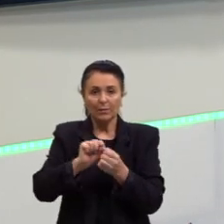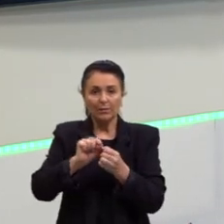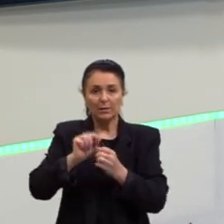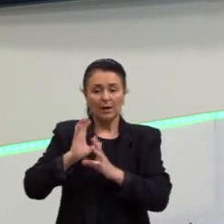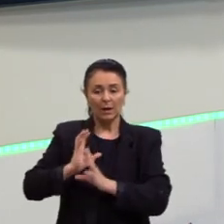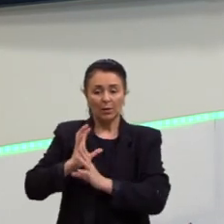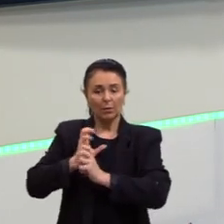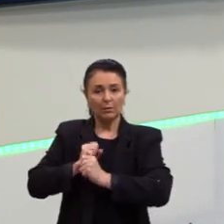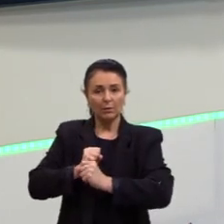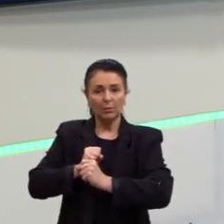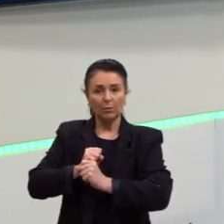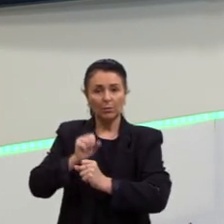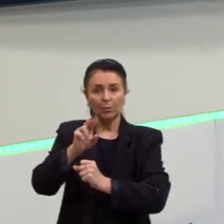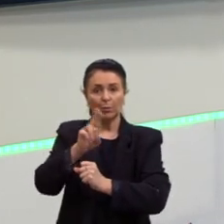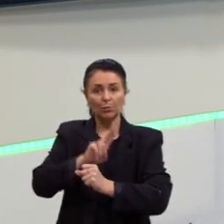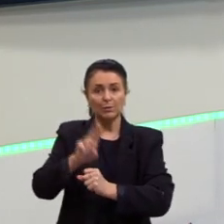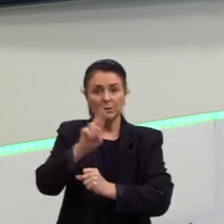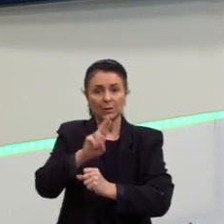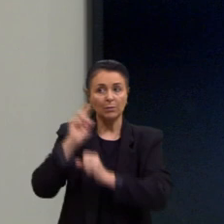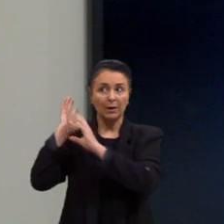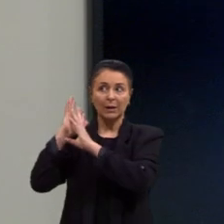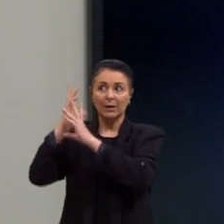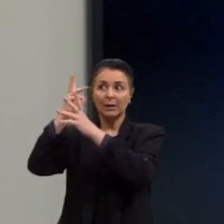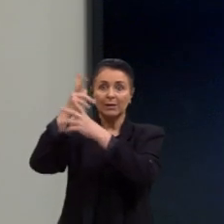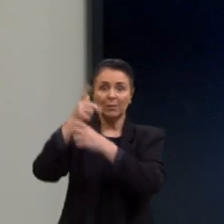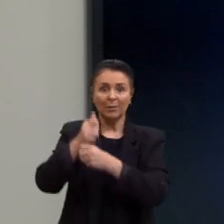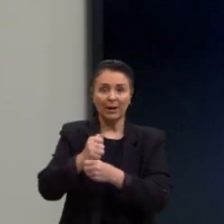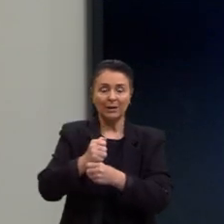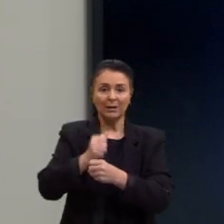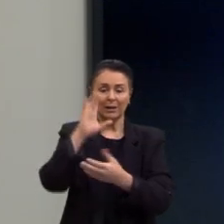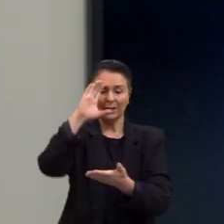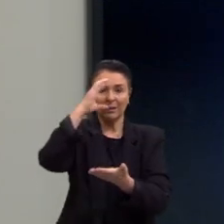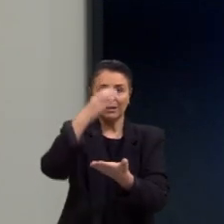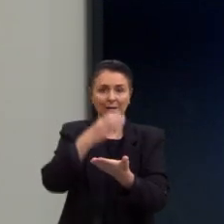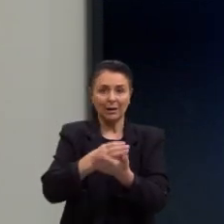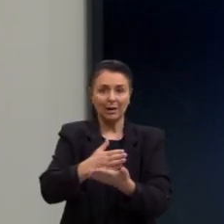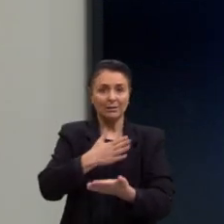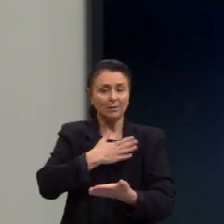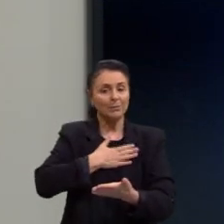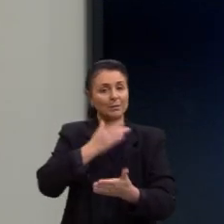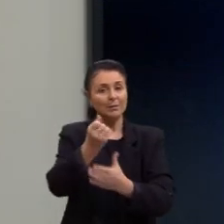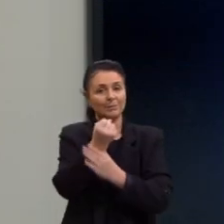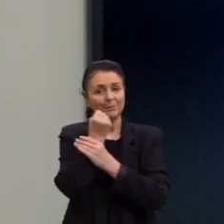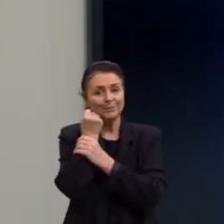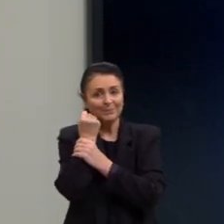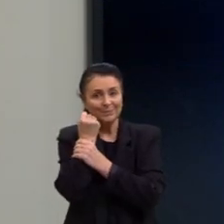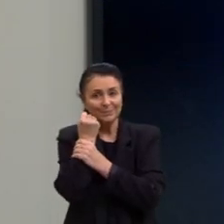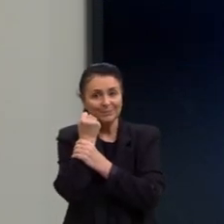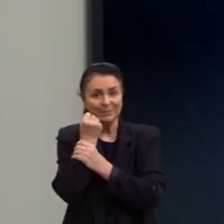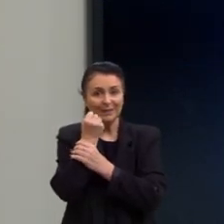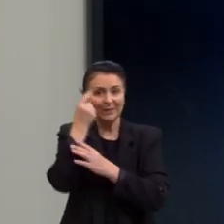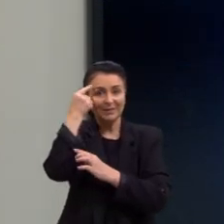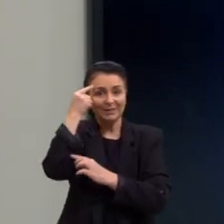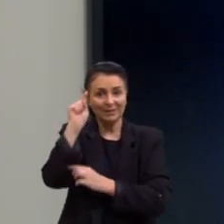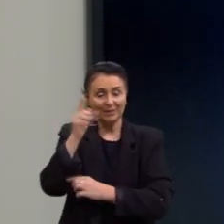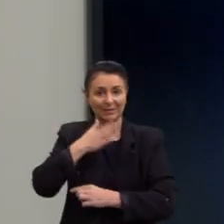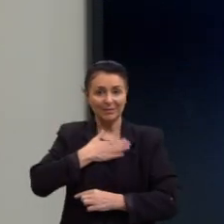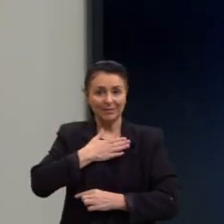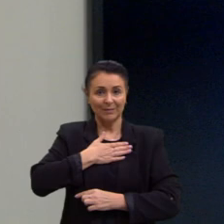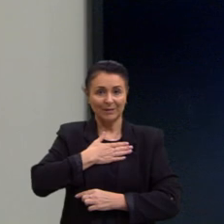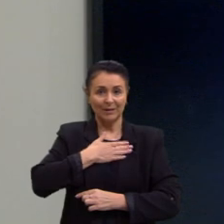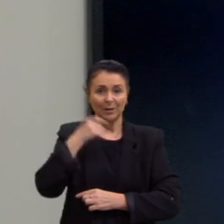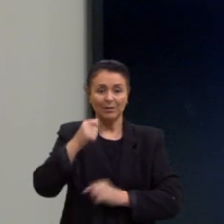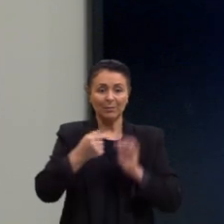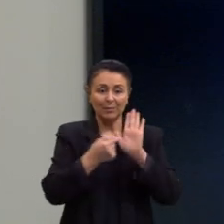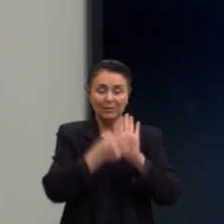partir dessa retomada da tese essa nova apresentação do tema nessa reapresentação do tema